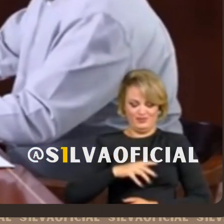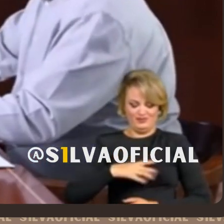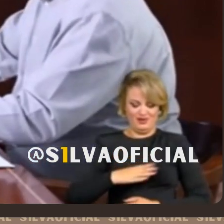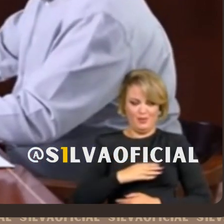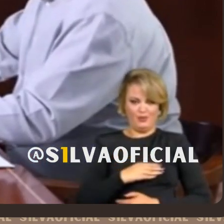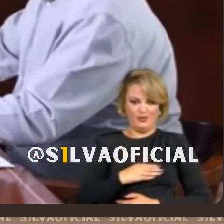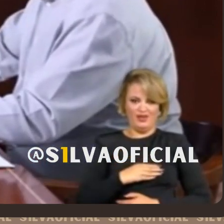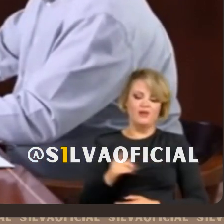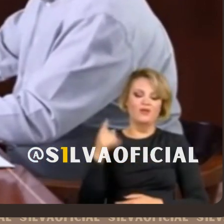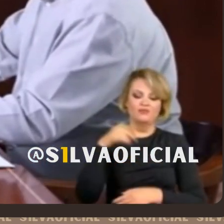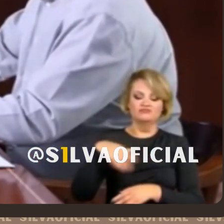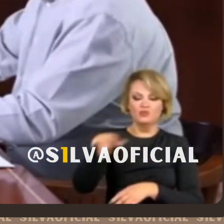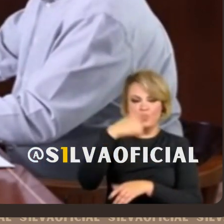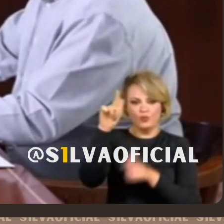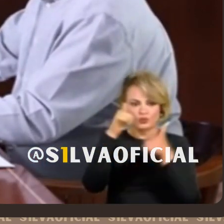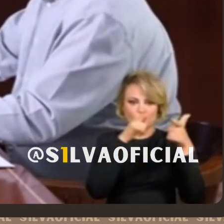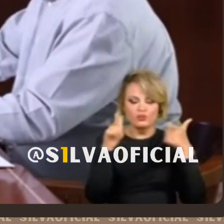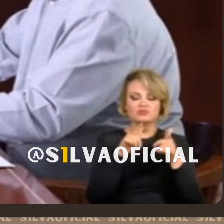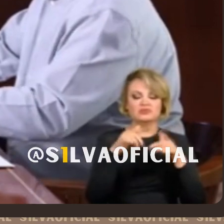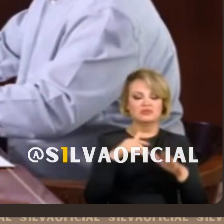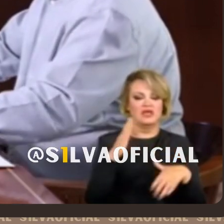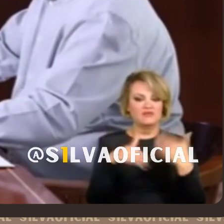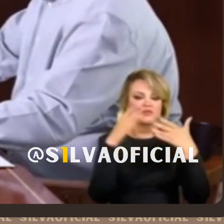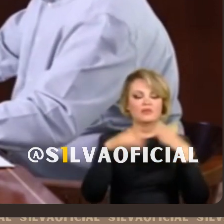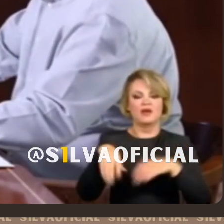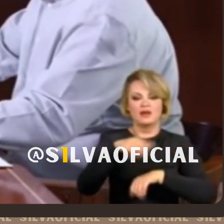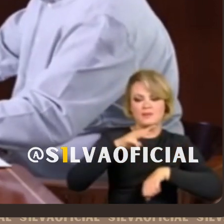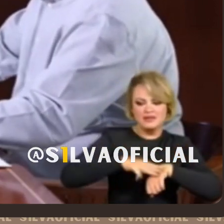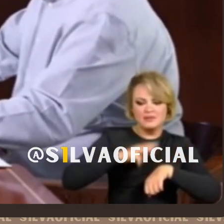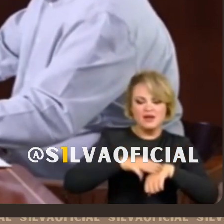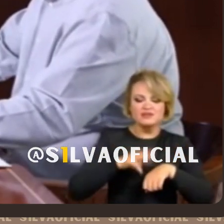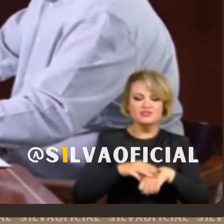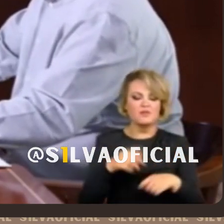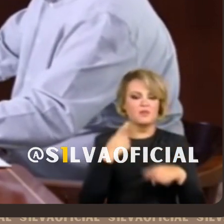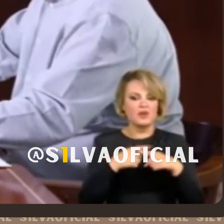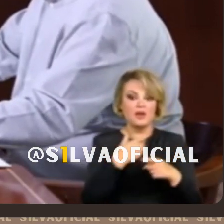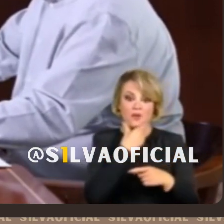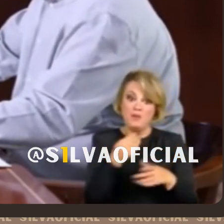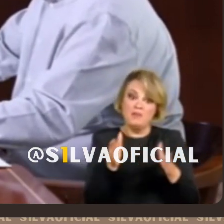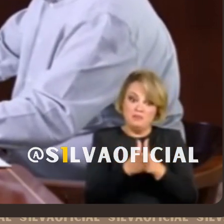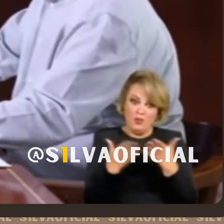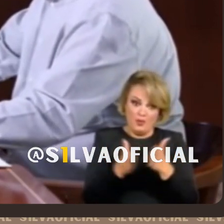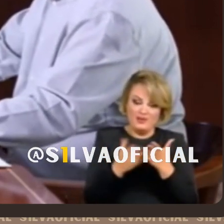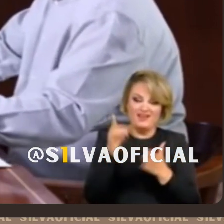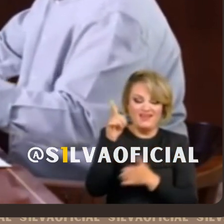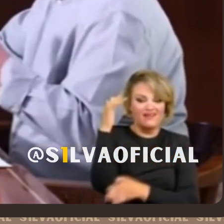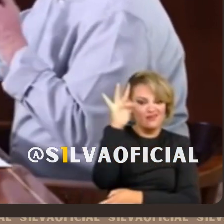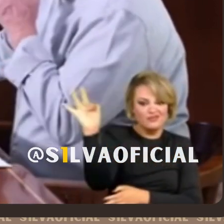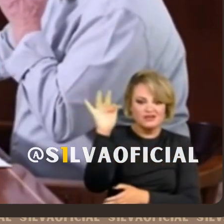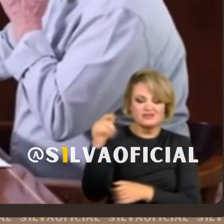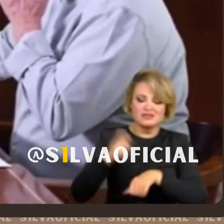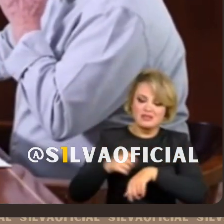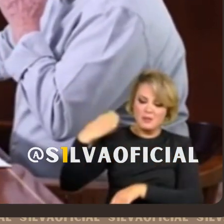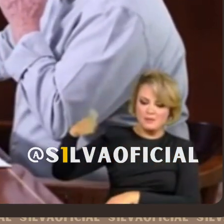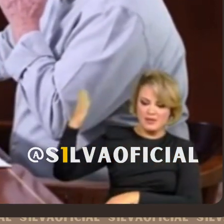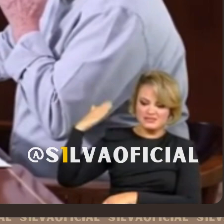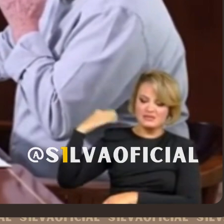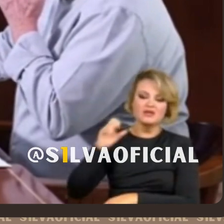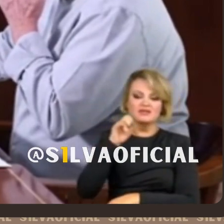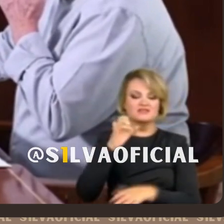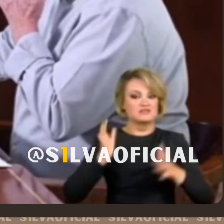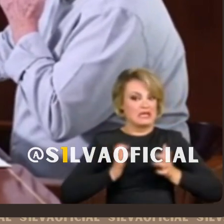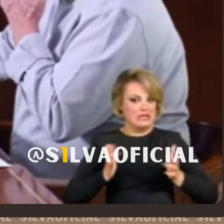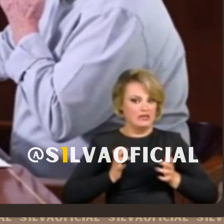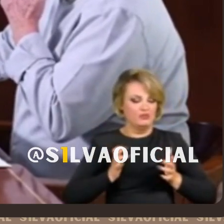enfim. Mas e por quê? Ele era um nobre pobre, e na França, lá atrás, se você fosse rico, era cavalaria, obviamente, você tá andando a cavalo. Ou não,